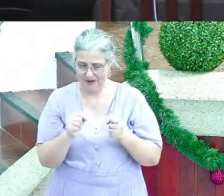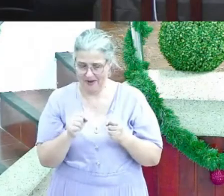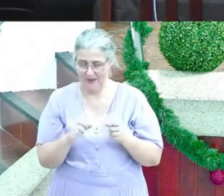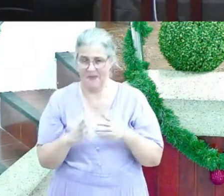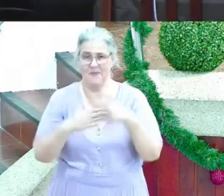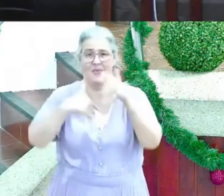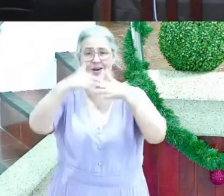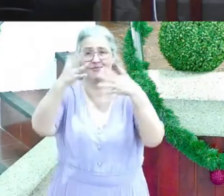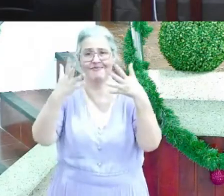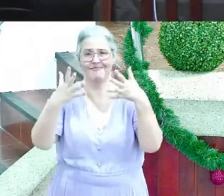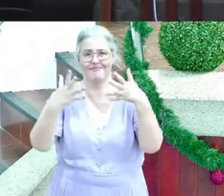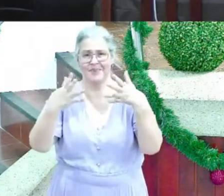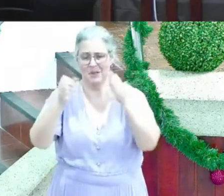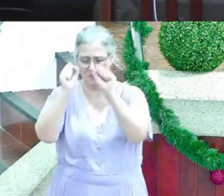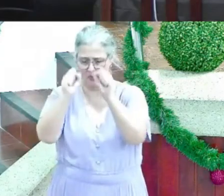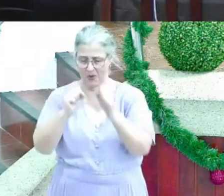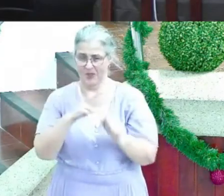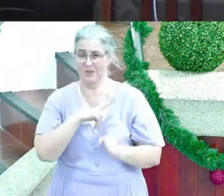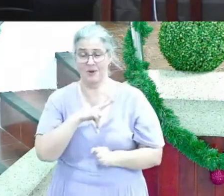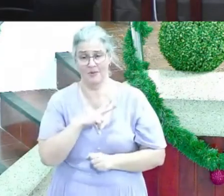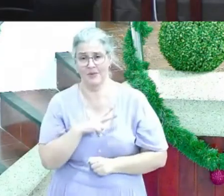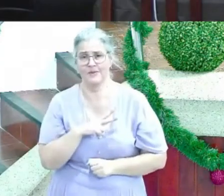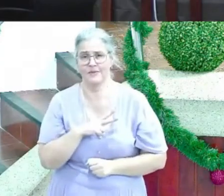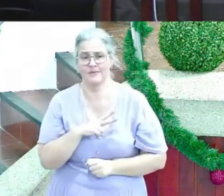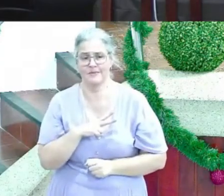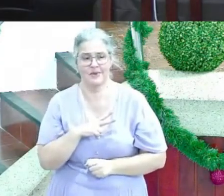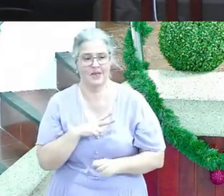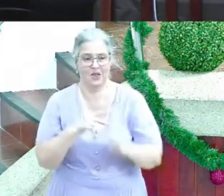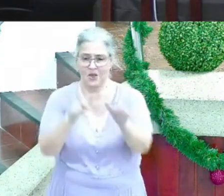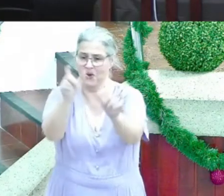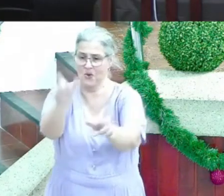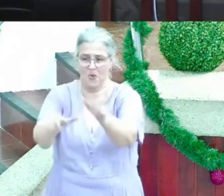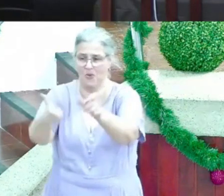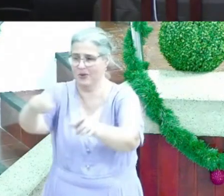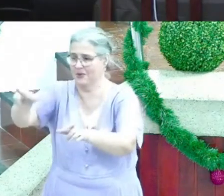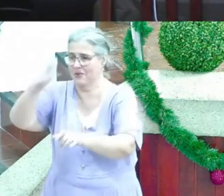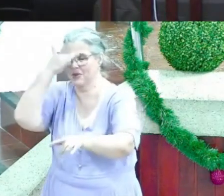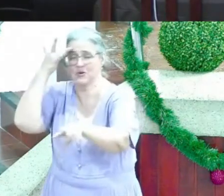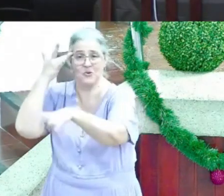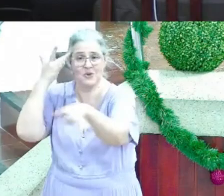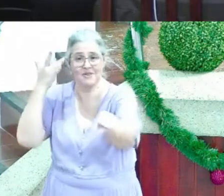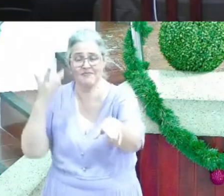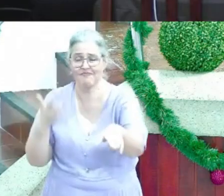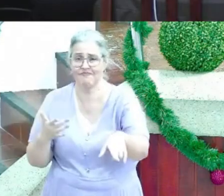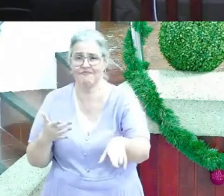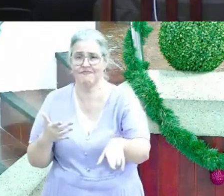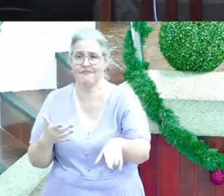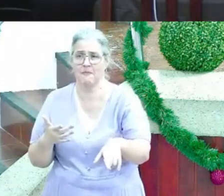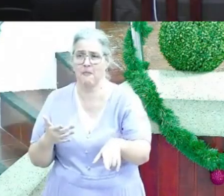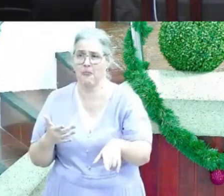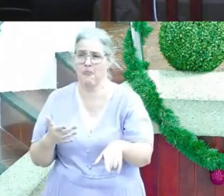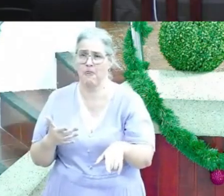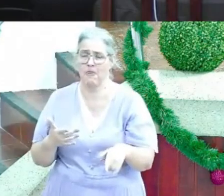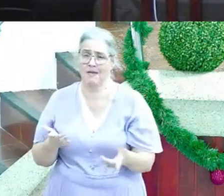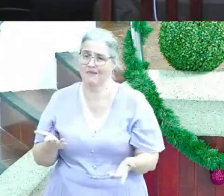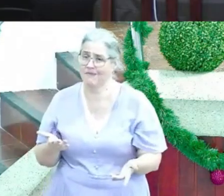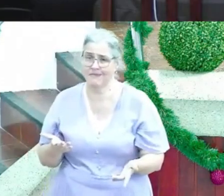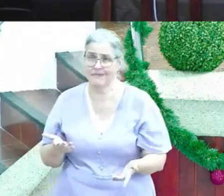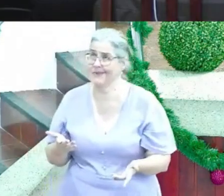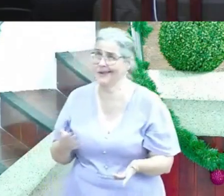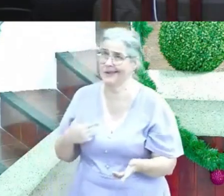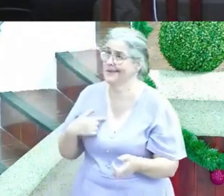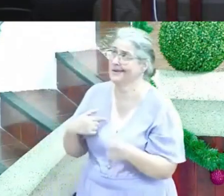poder, em pessoas ou coisas, e não em Deus. O texto nos